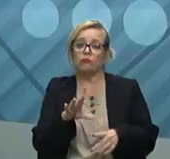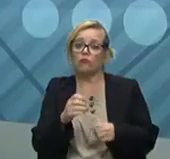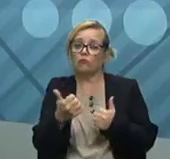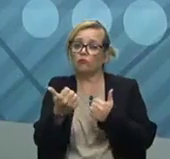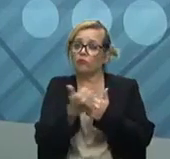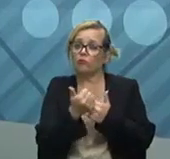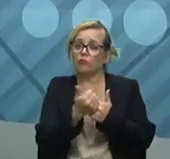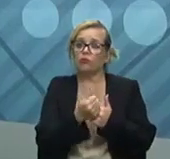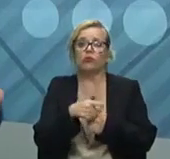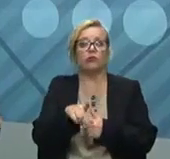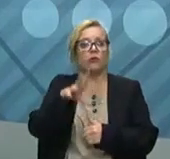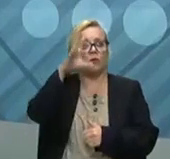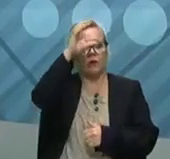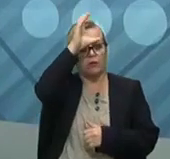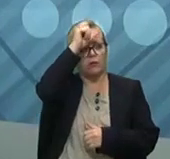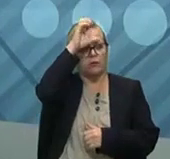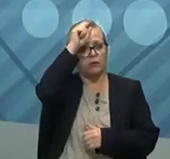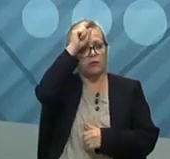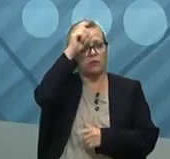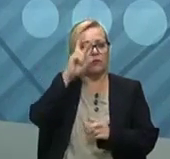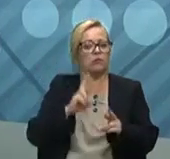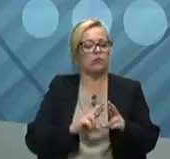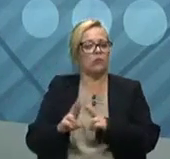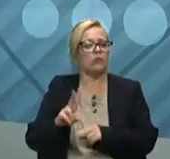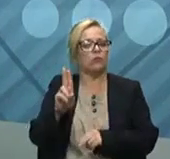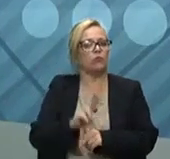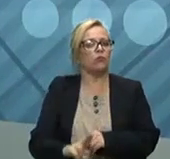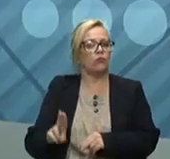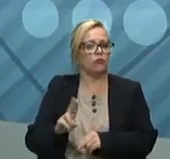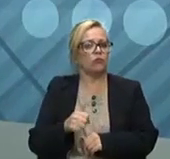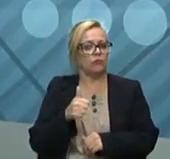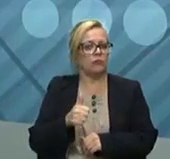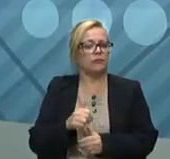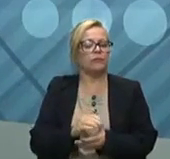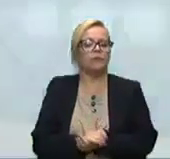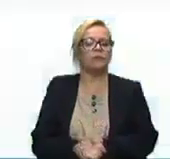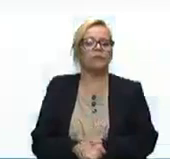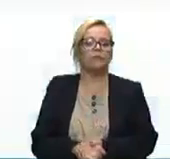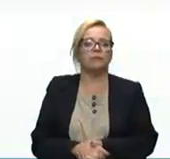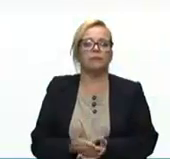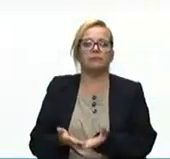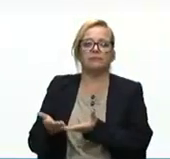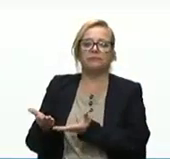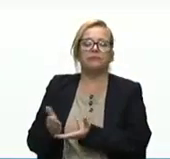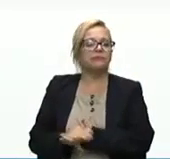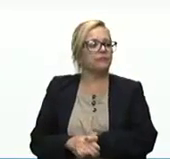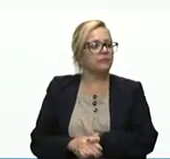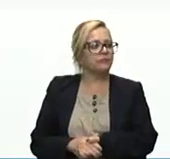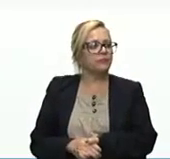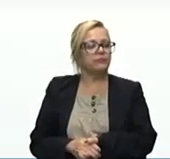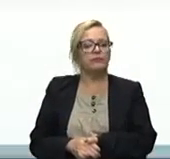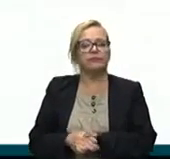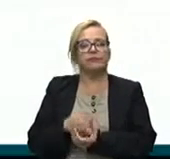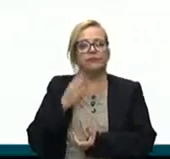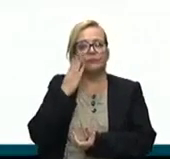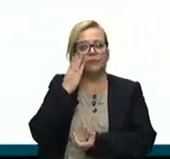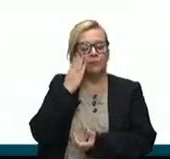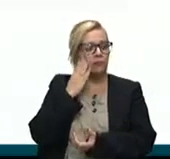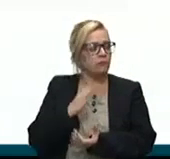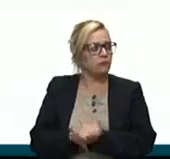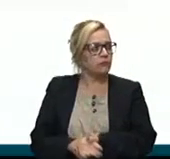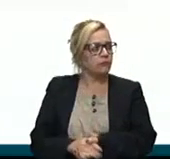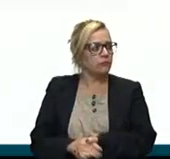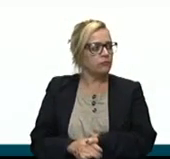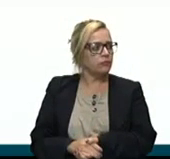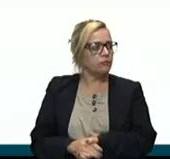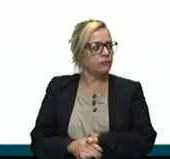substituir a sua aprendizagem relacionada ao uso das fórmulas. Vamos então ao quadro. O coeficiente